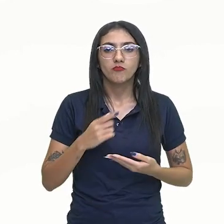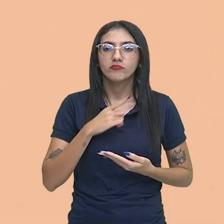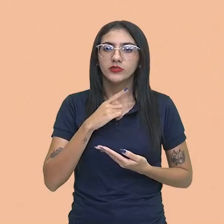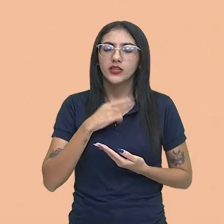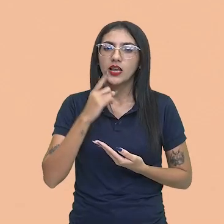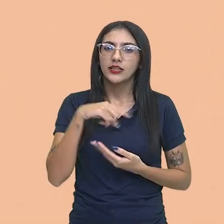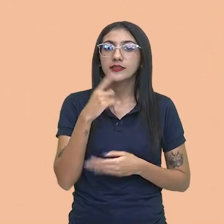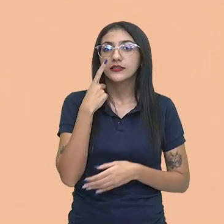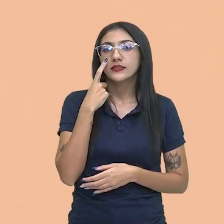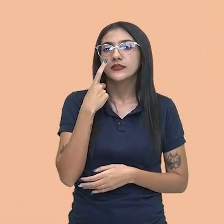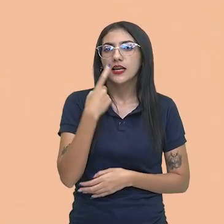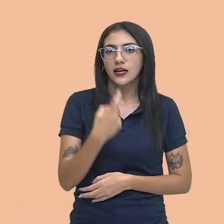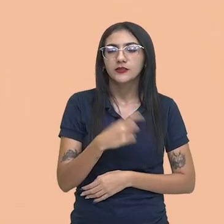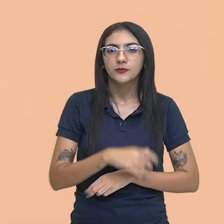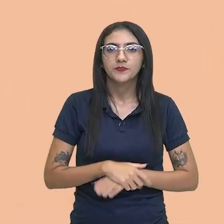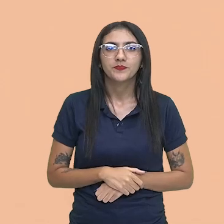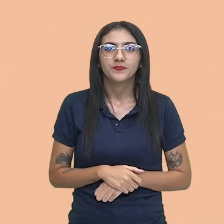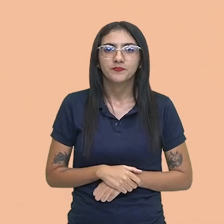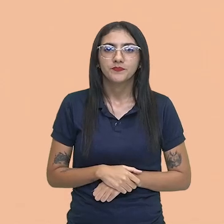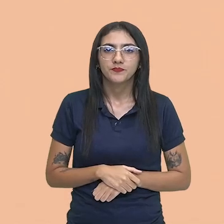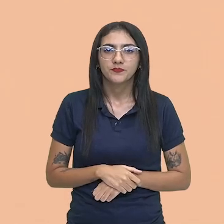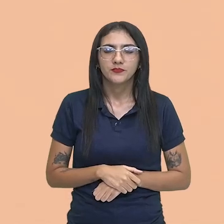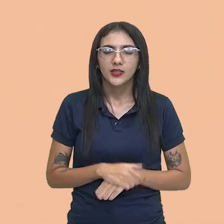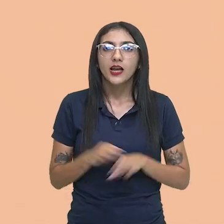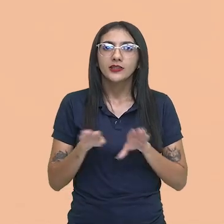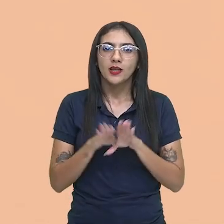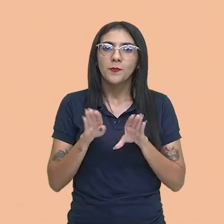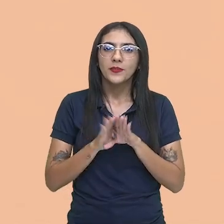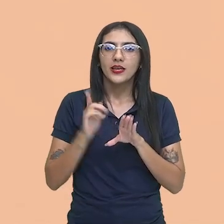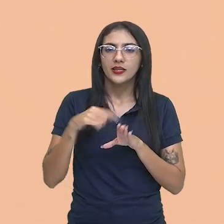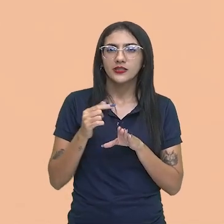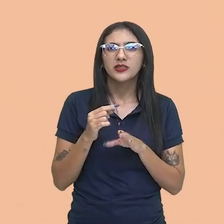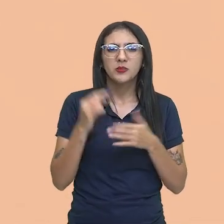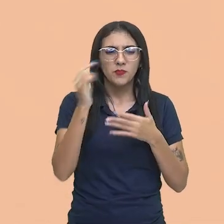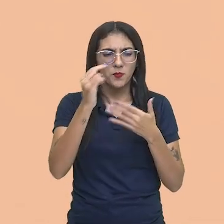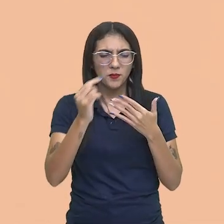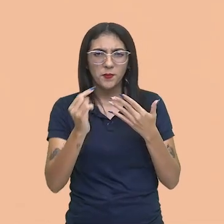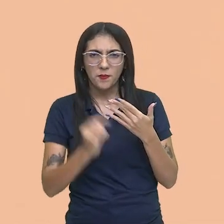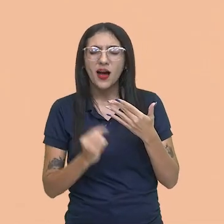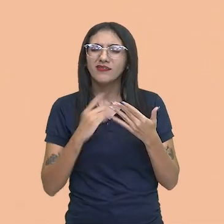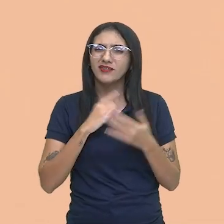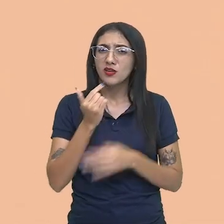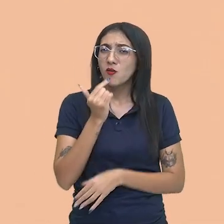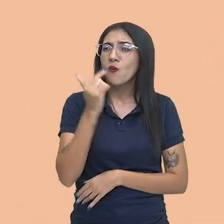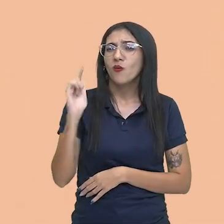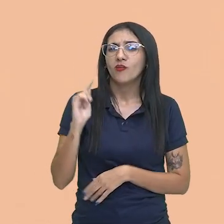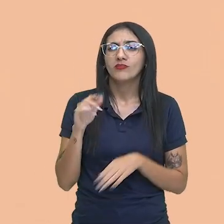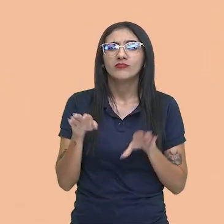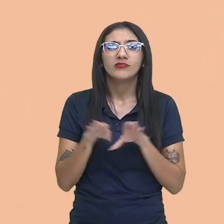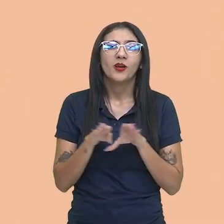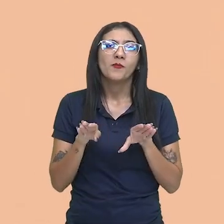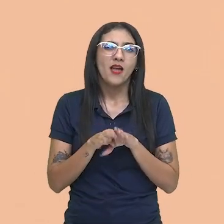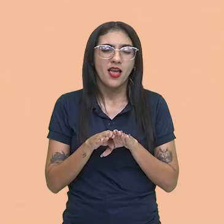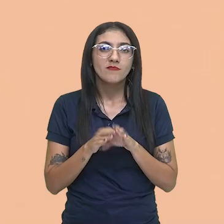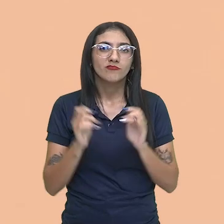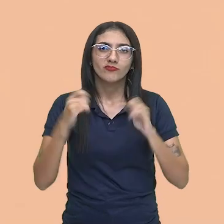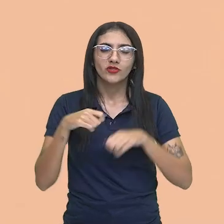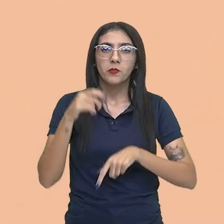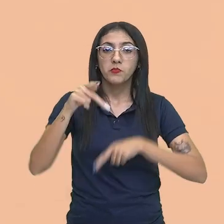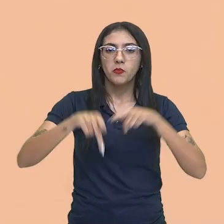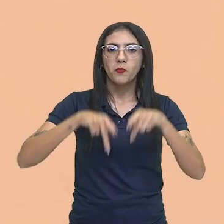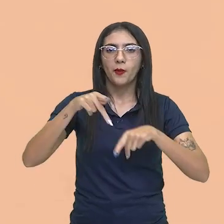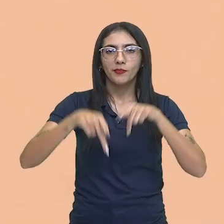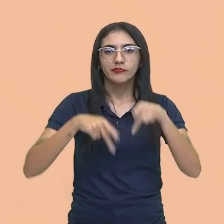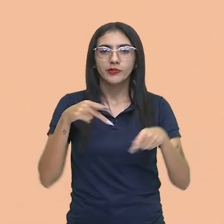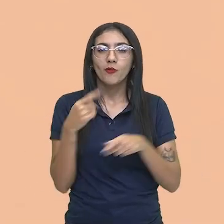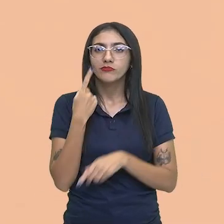fatores atrativos. Além desses fatores que eu enumerei, existem outros também que fazem, né, com que a população acabe